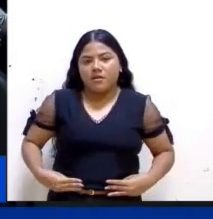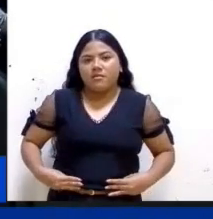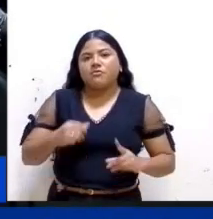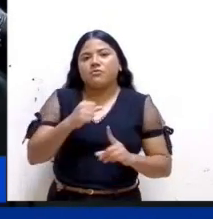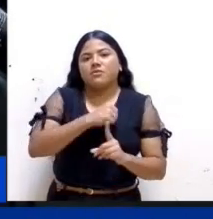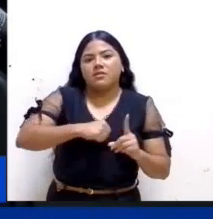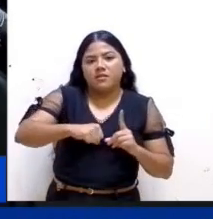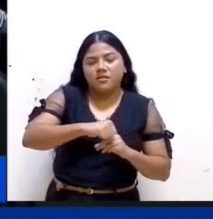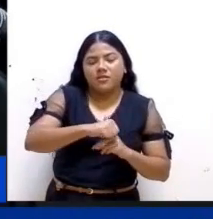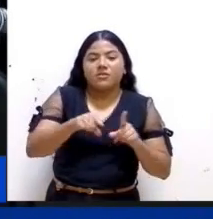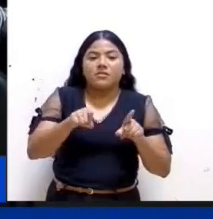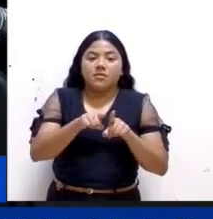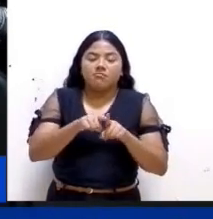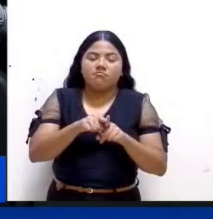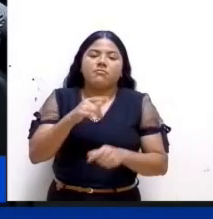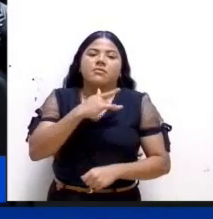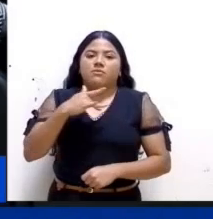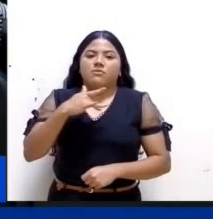questões de saúde.